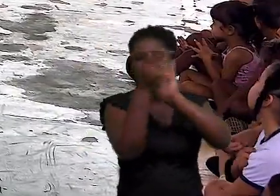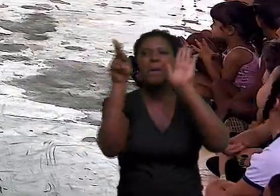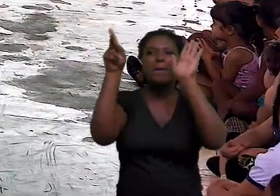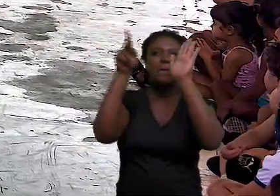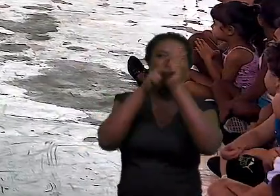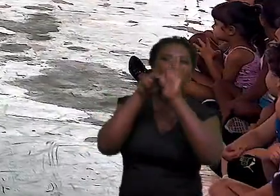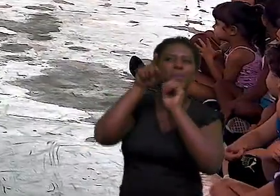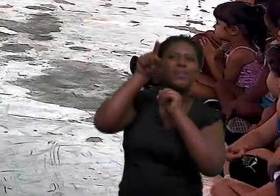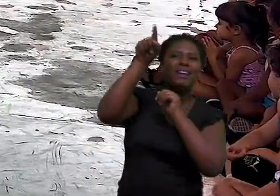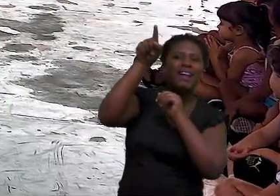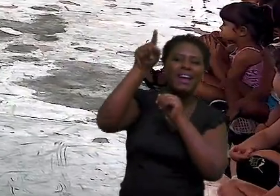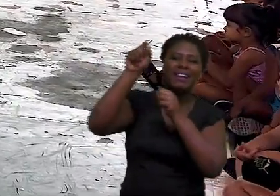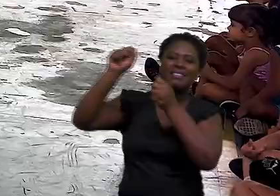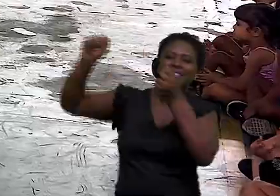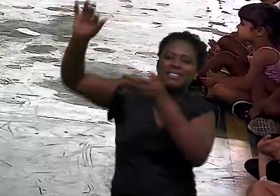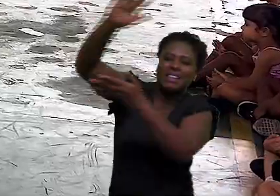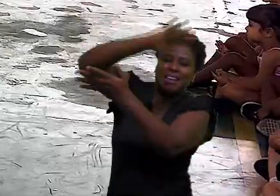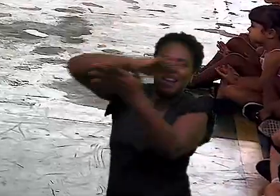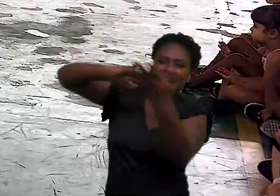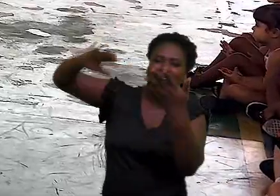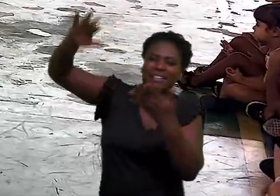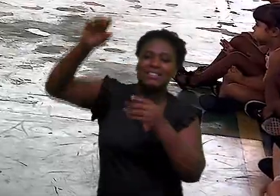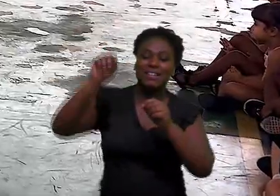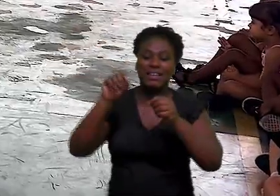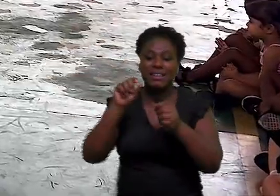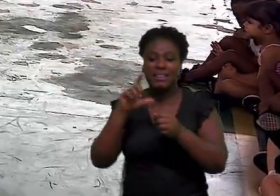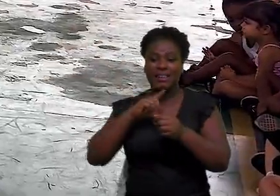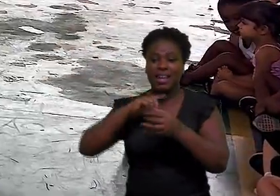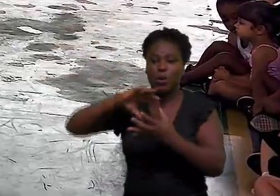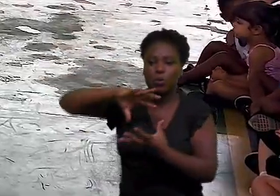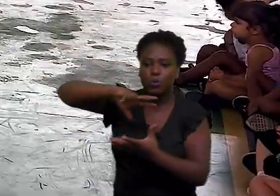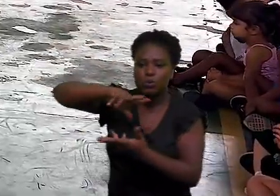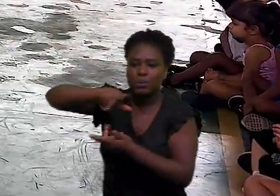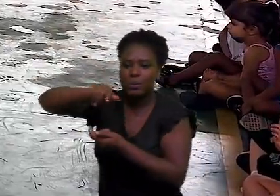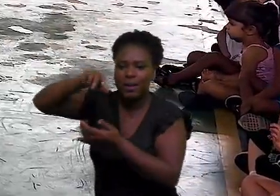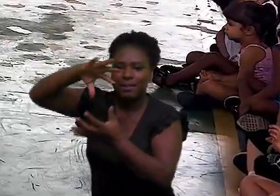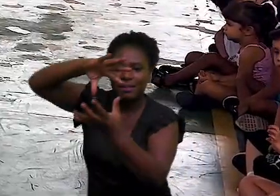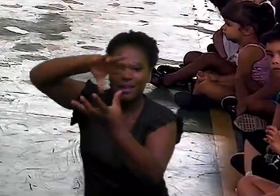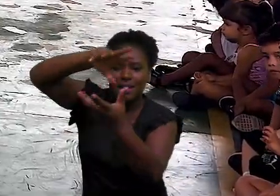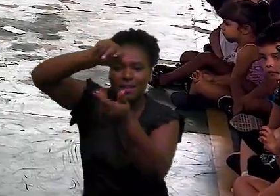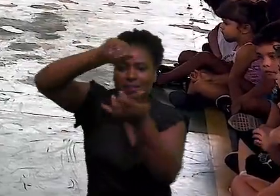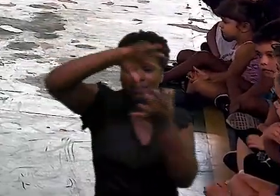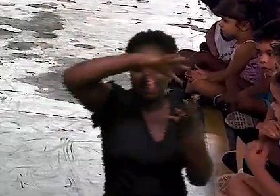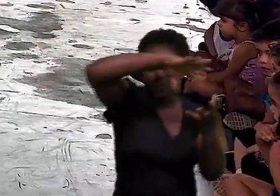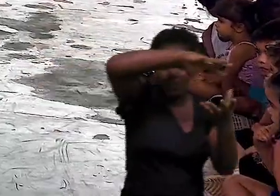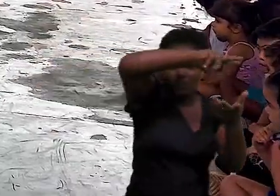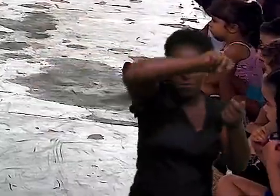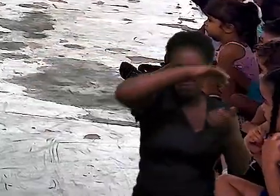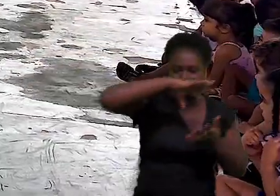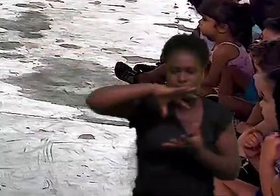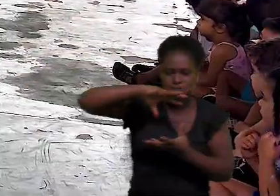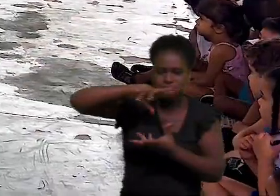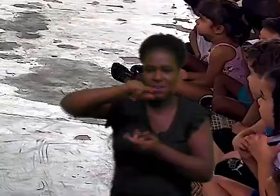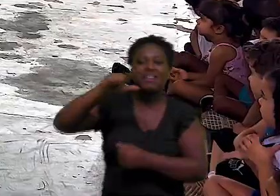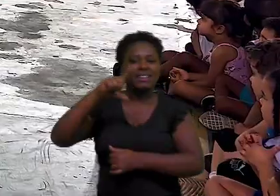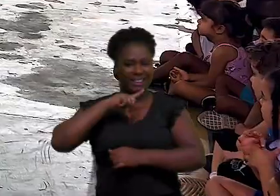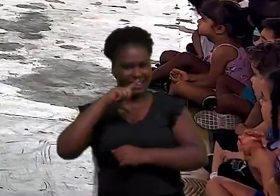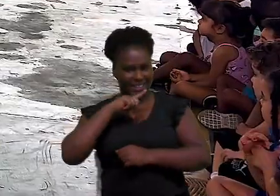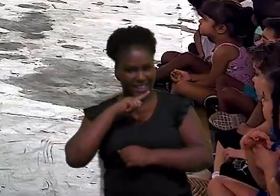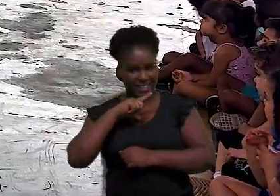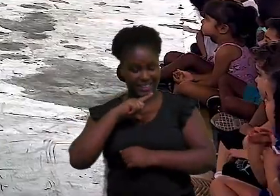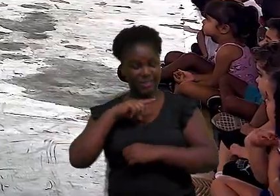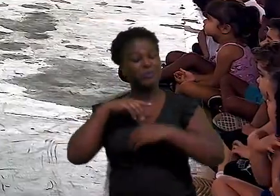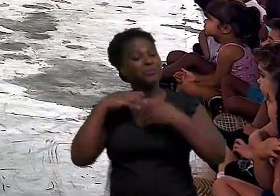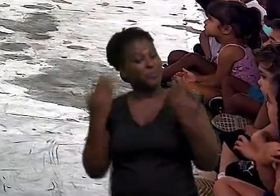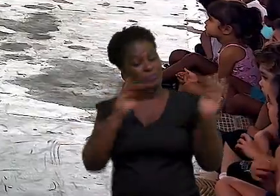galáxia. Os planetas. Então, pessoal, hoje o PG vem aqui. Nós